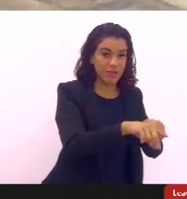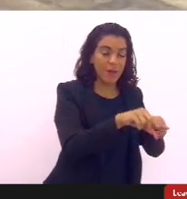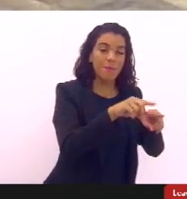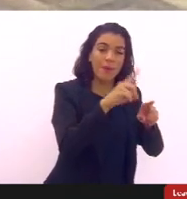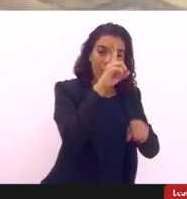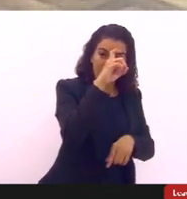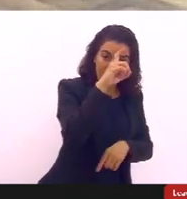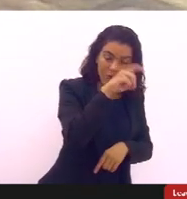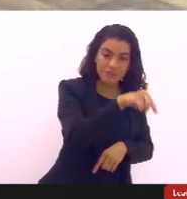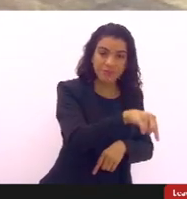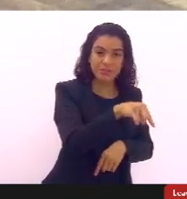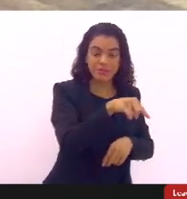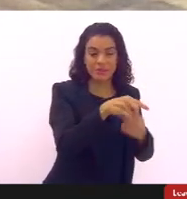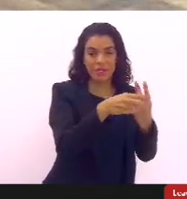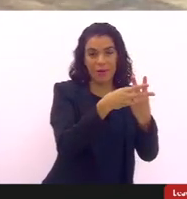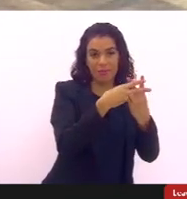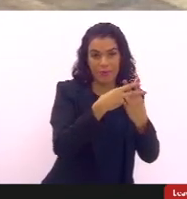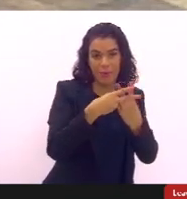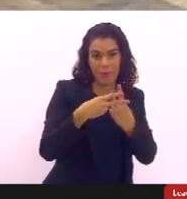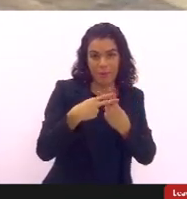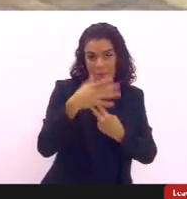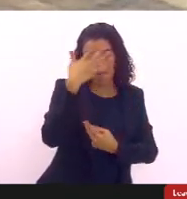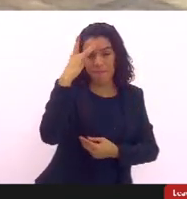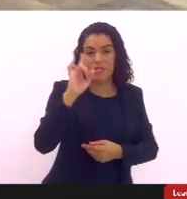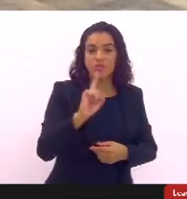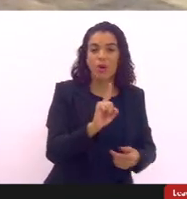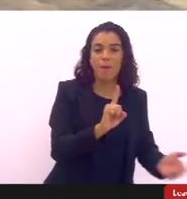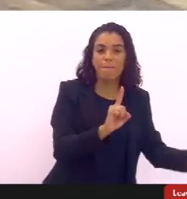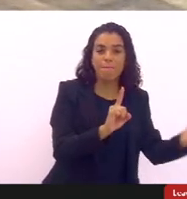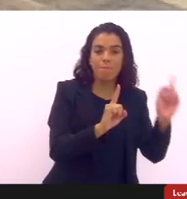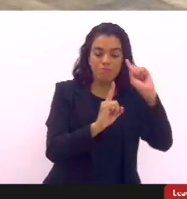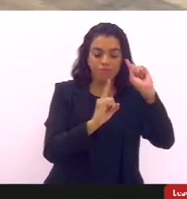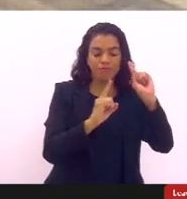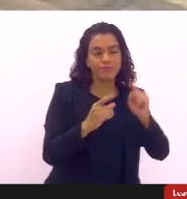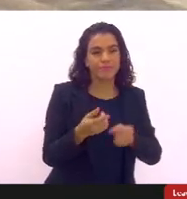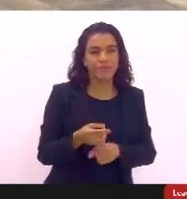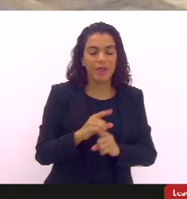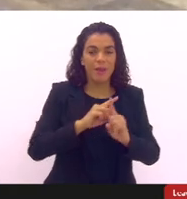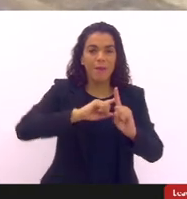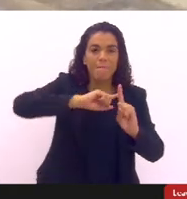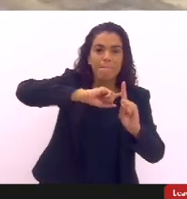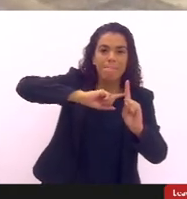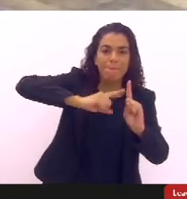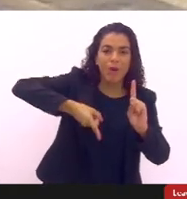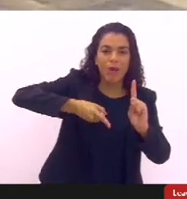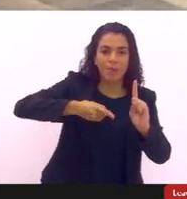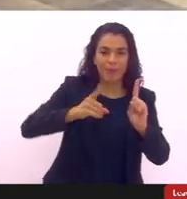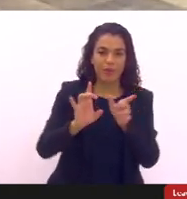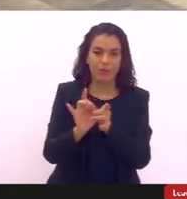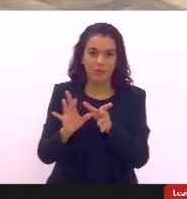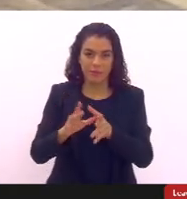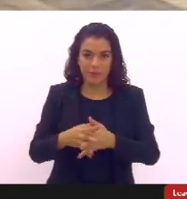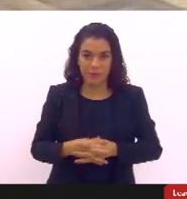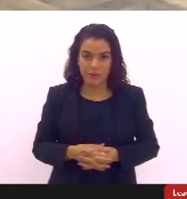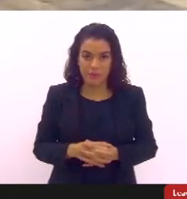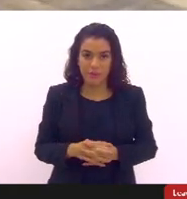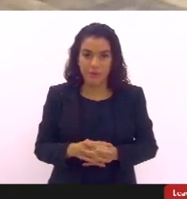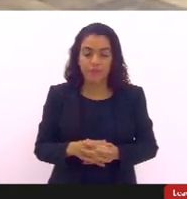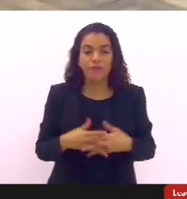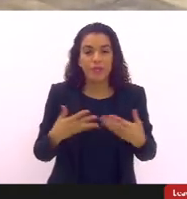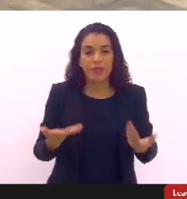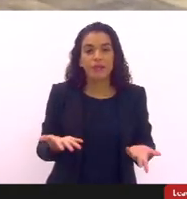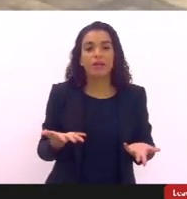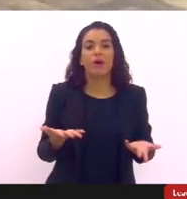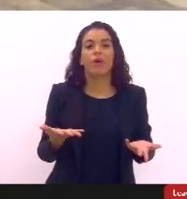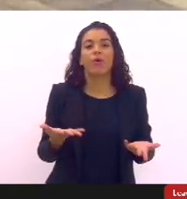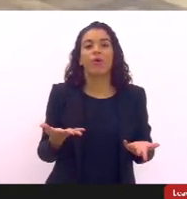daquelas pessoas que estão privadas de liberdade. Né? Então, eu acho que é esse modelo que a